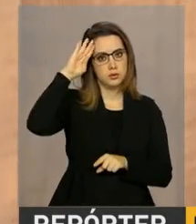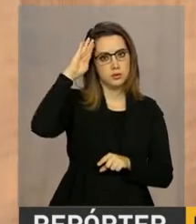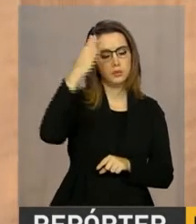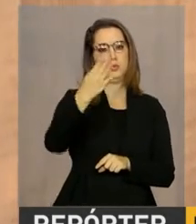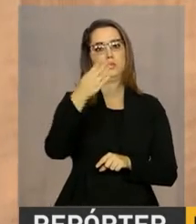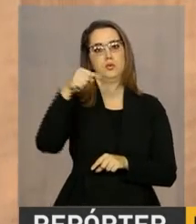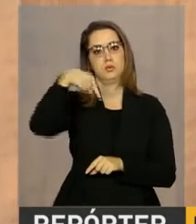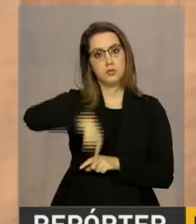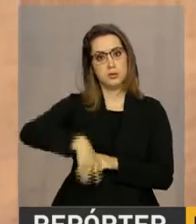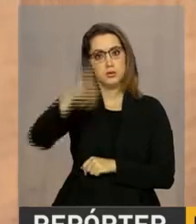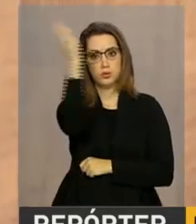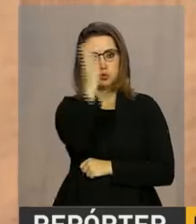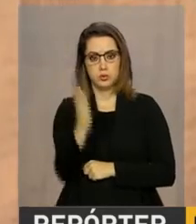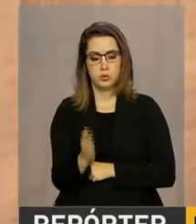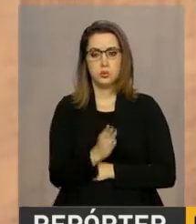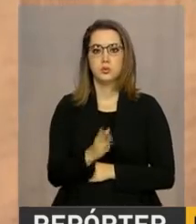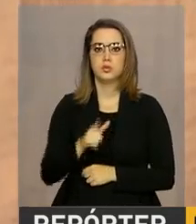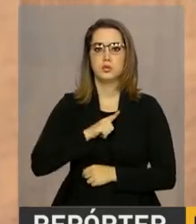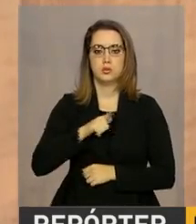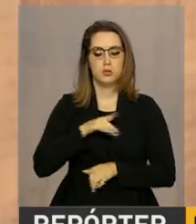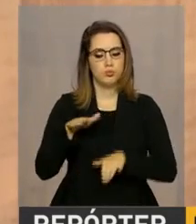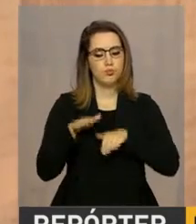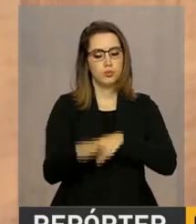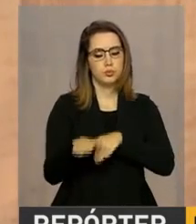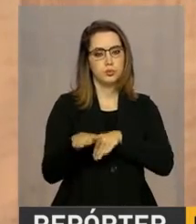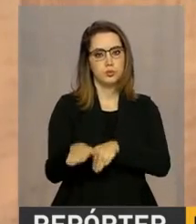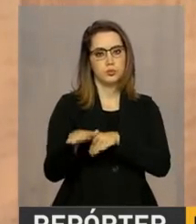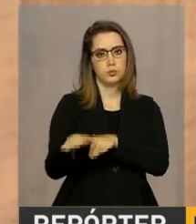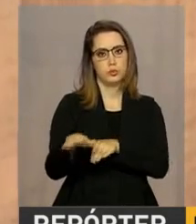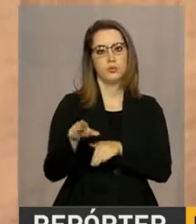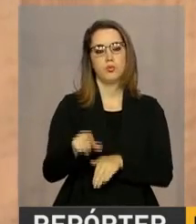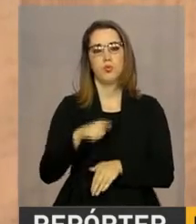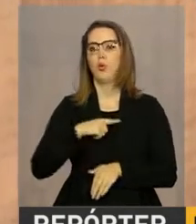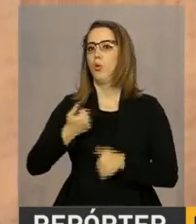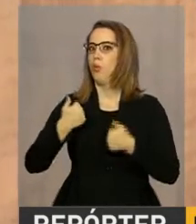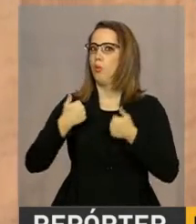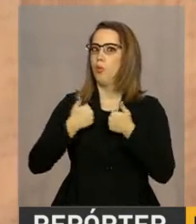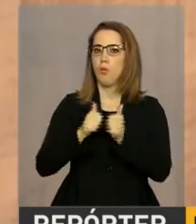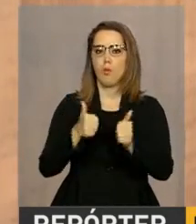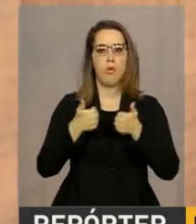distinção. Nós teremos comboios de ônibus,